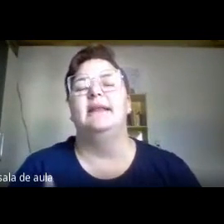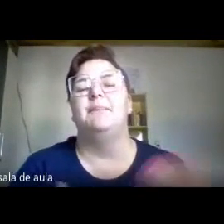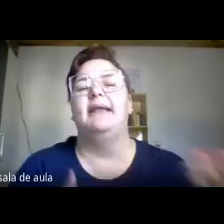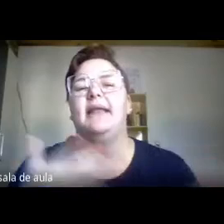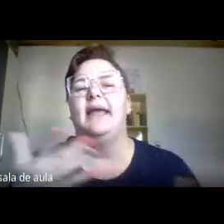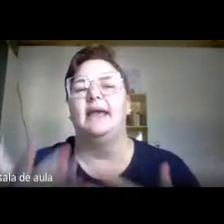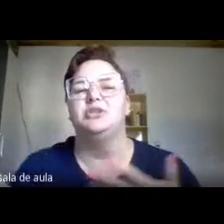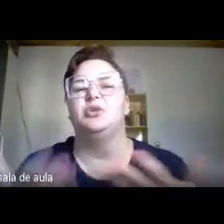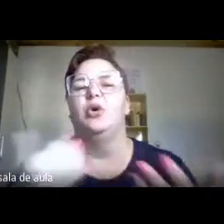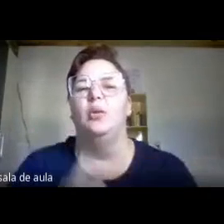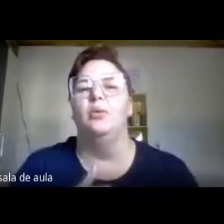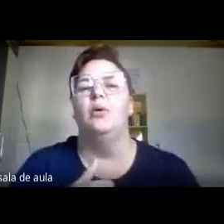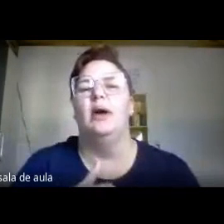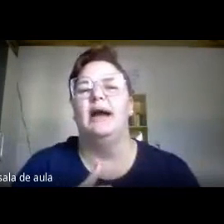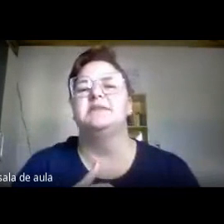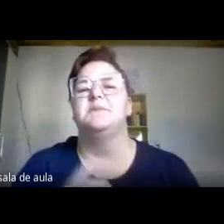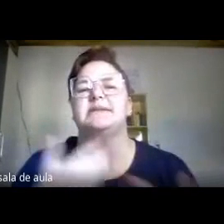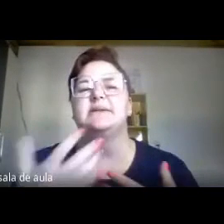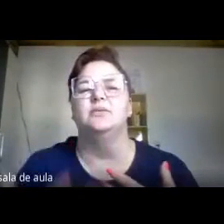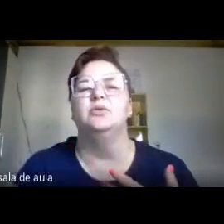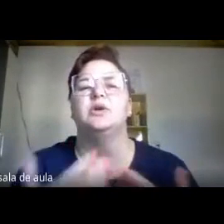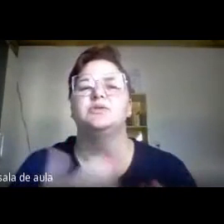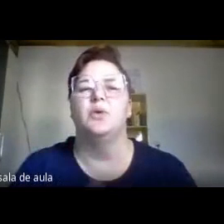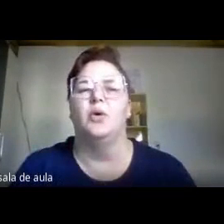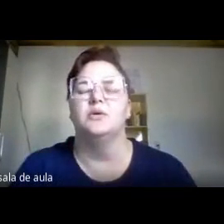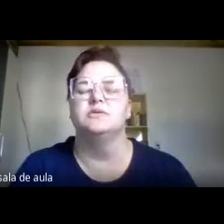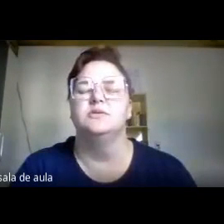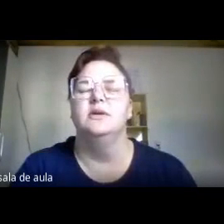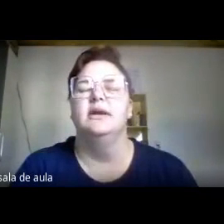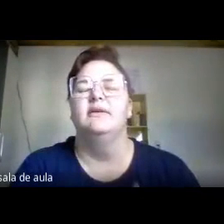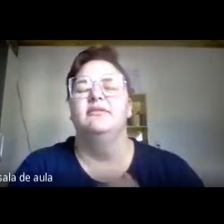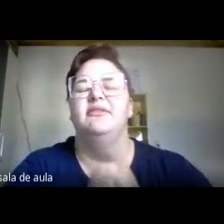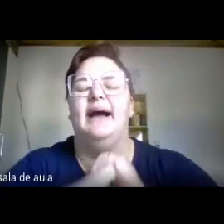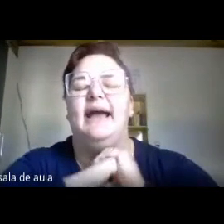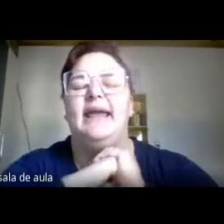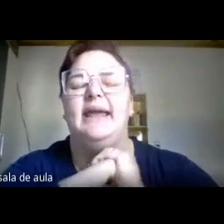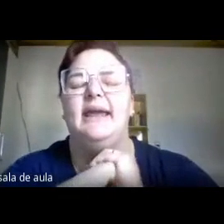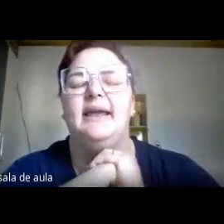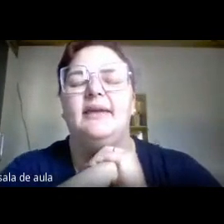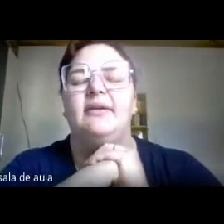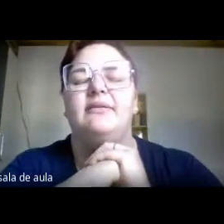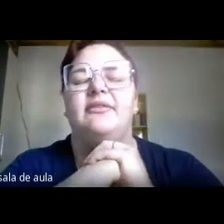vai depender de como a expressão do nosso rosto